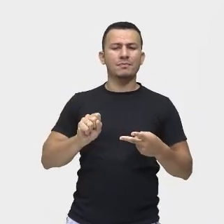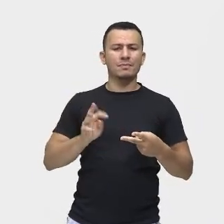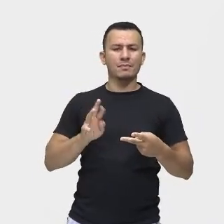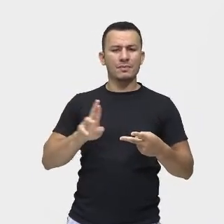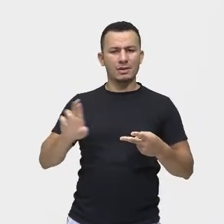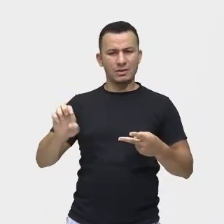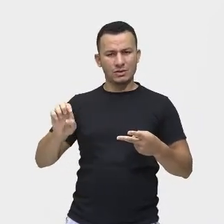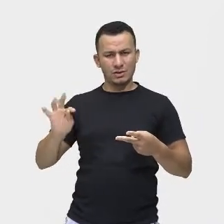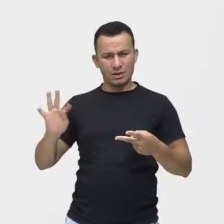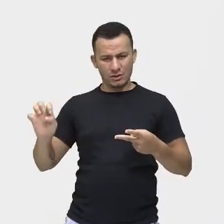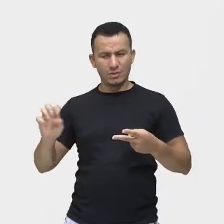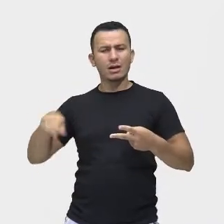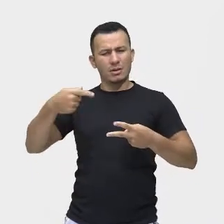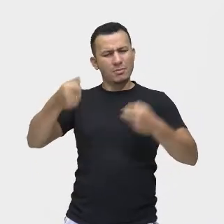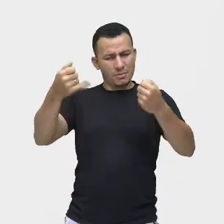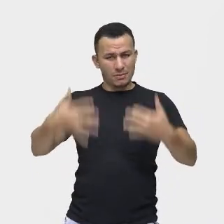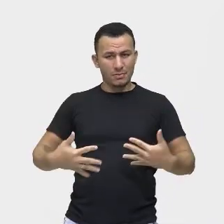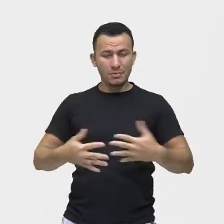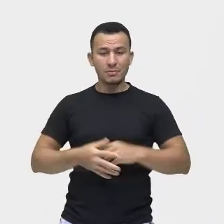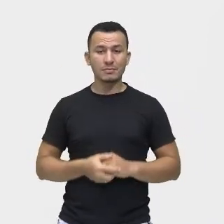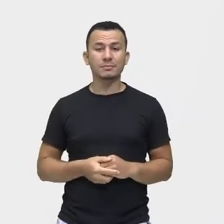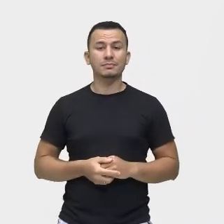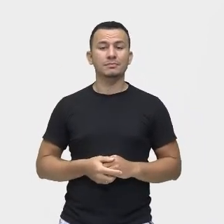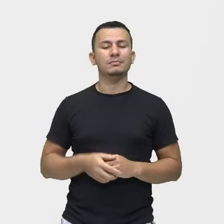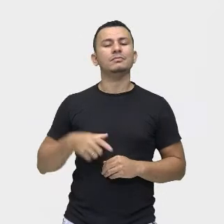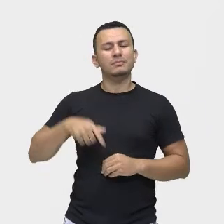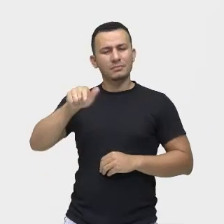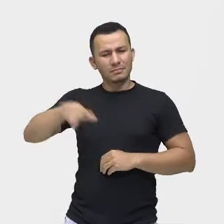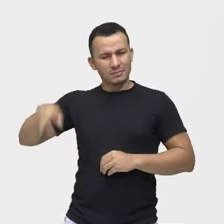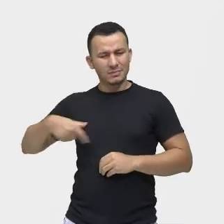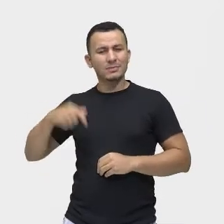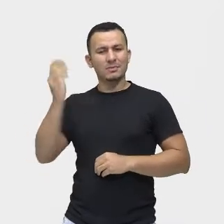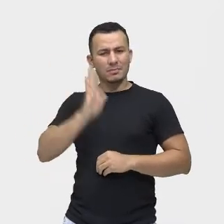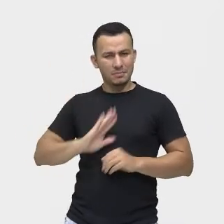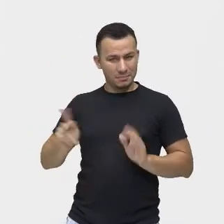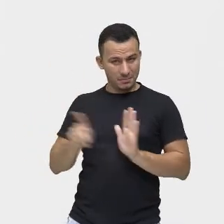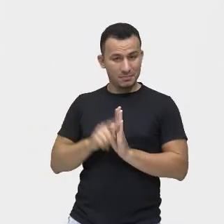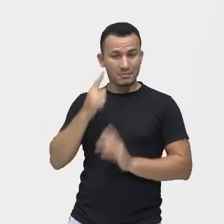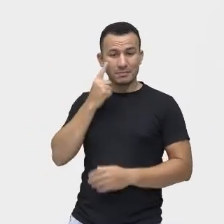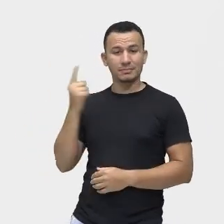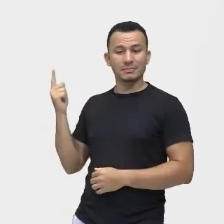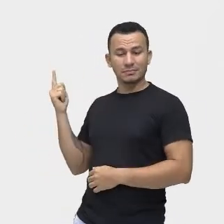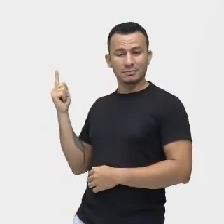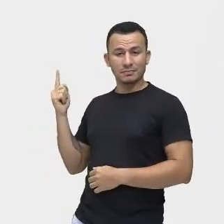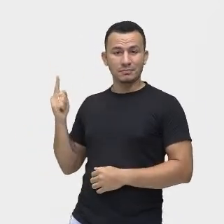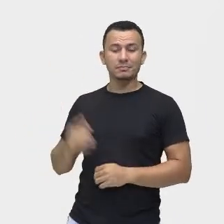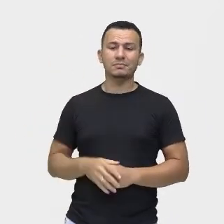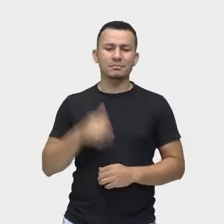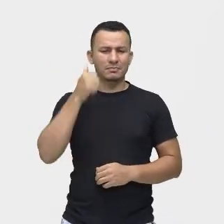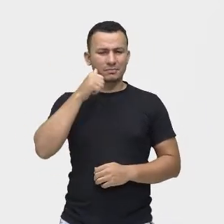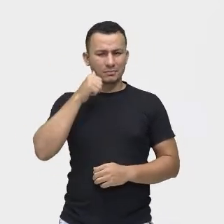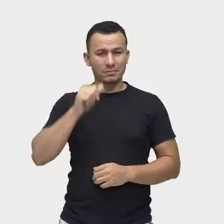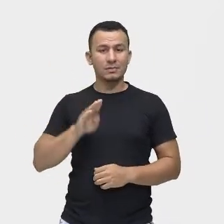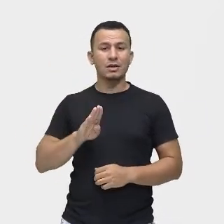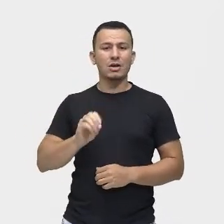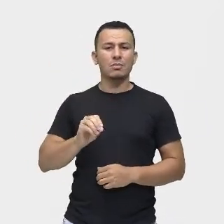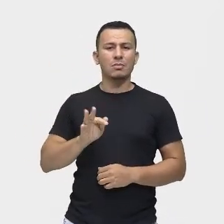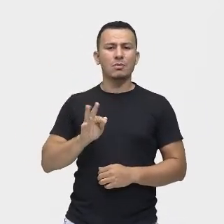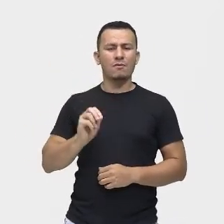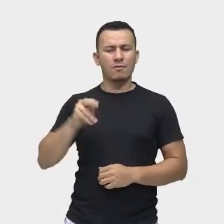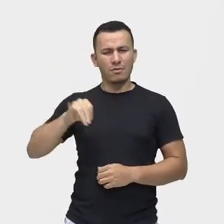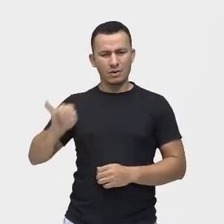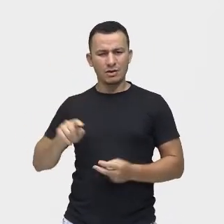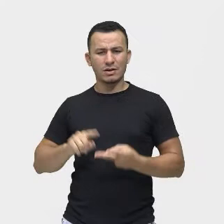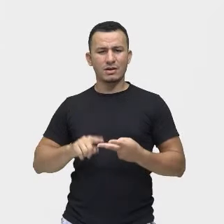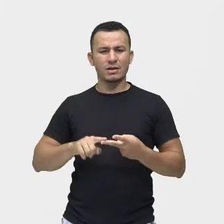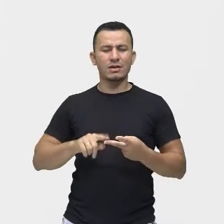são essas. Então nós temos aí os atletas brasileiros, a Letícia Buffoni, Luan Oliveira